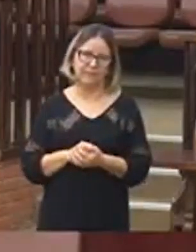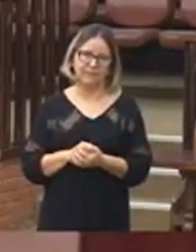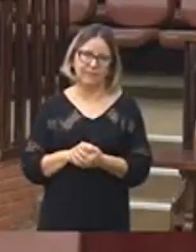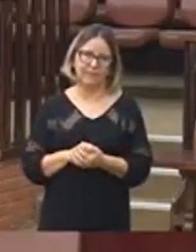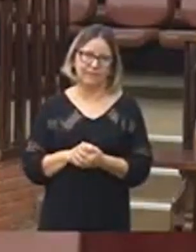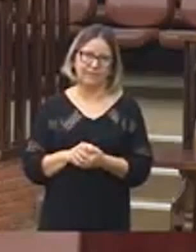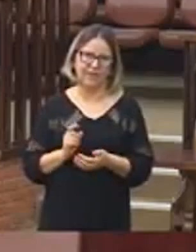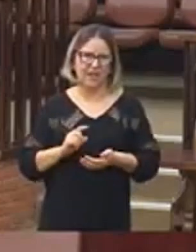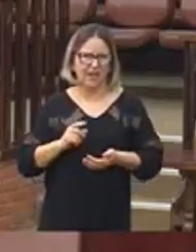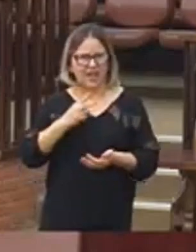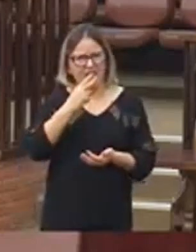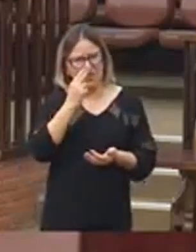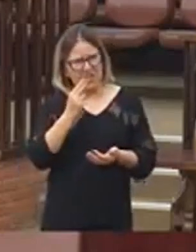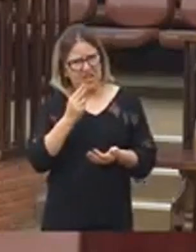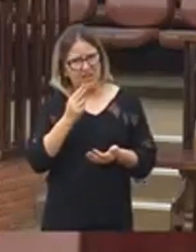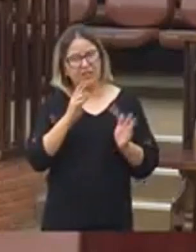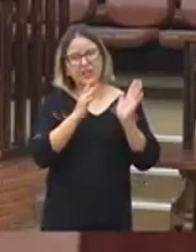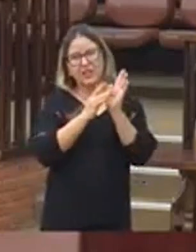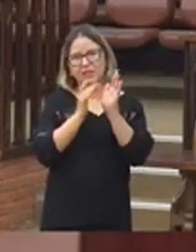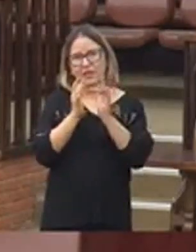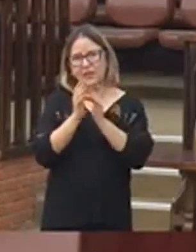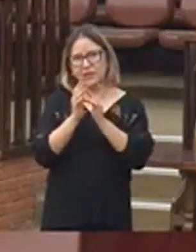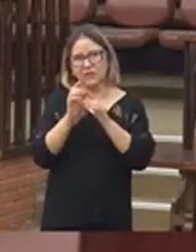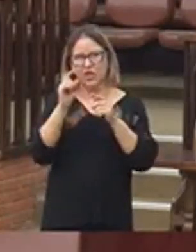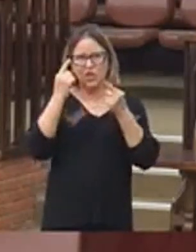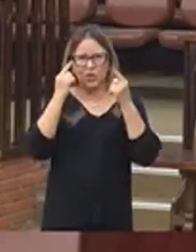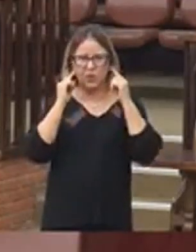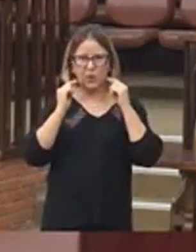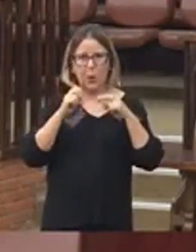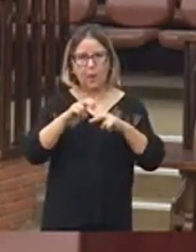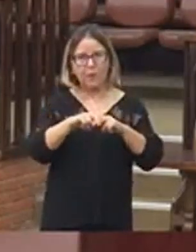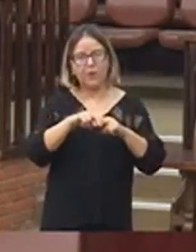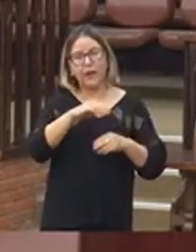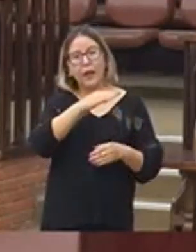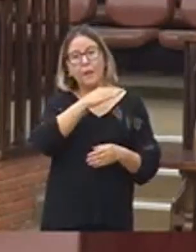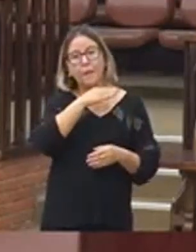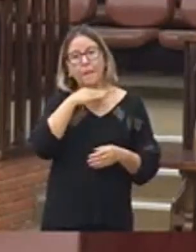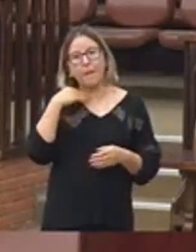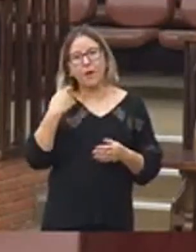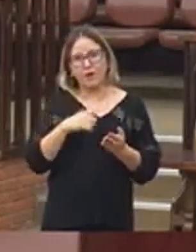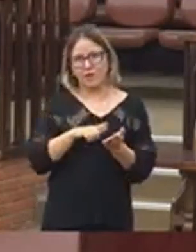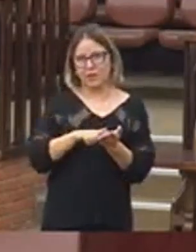Não creio que Jesus tenha chorado pela morte de Lázaro.